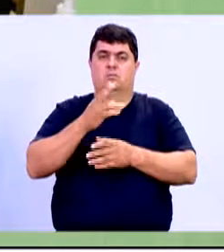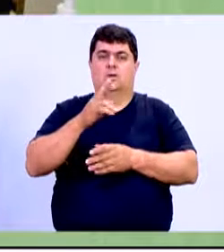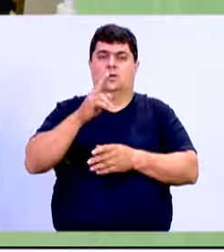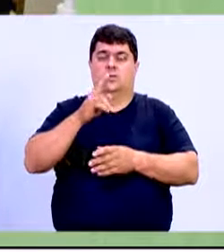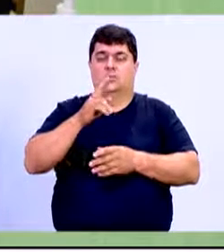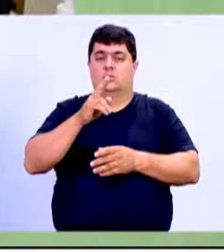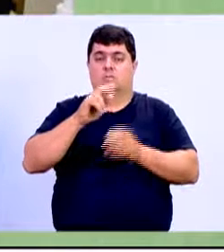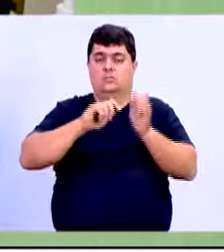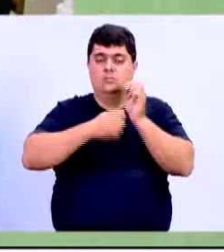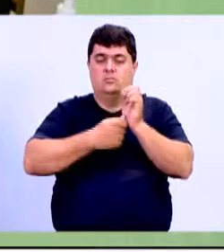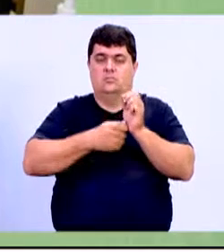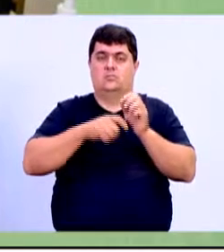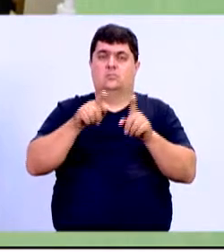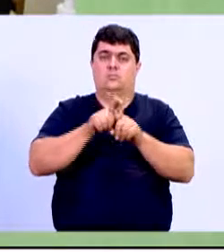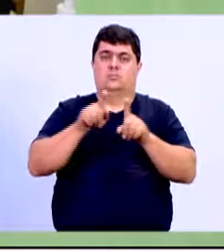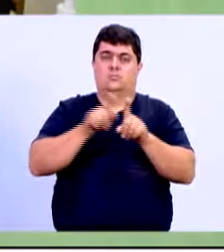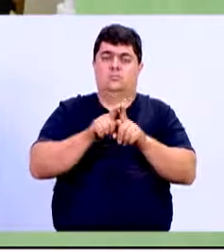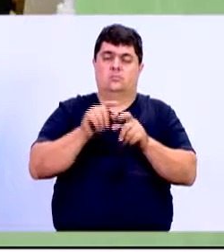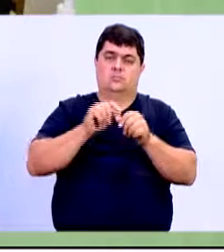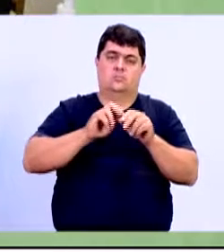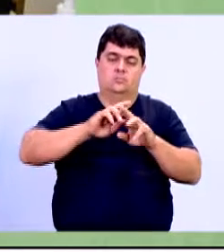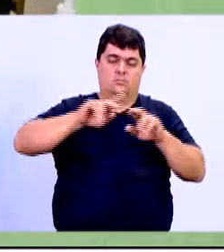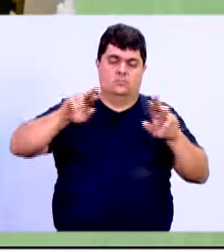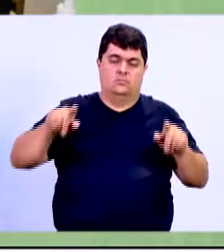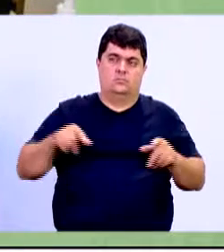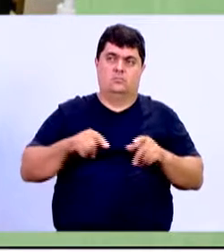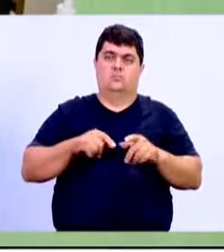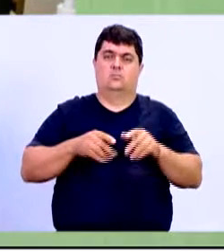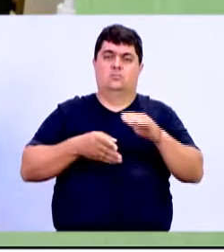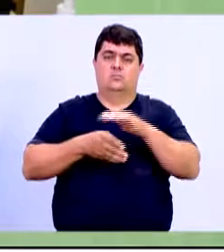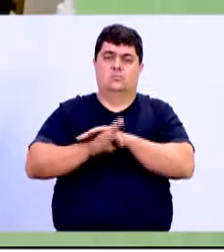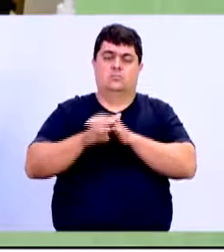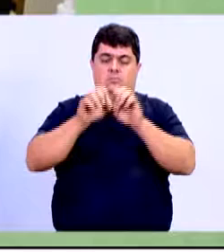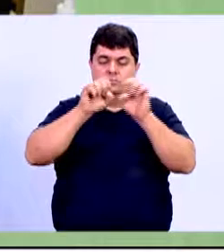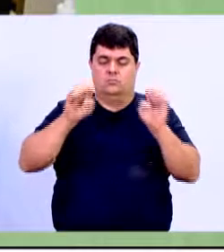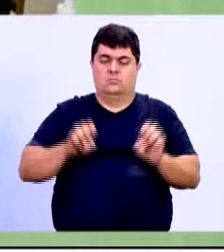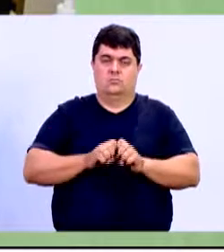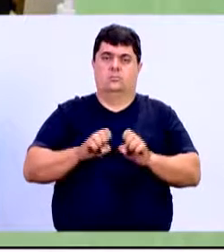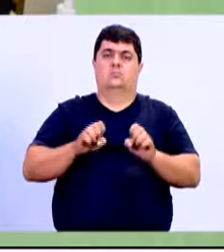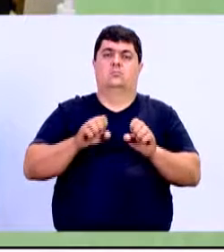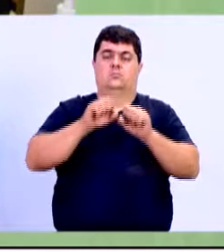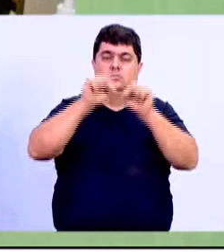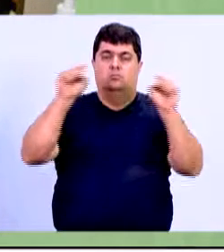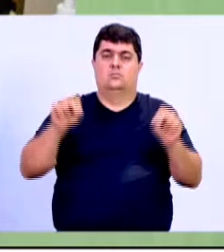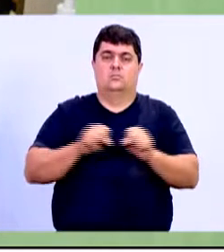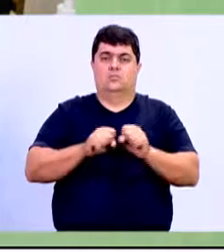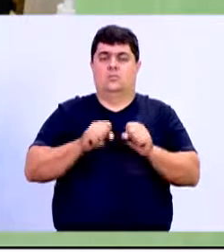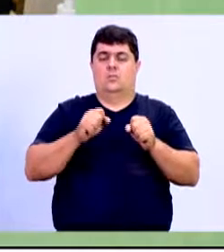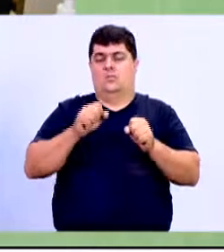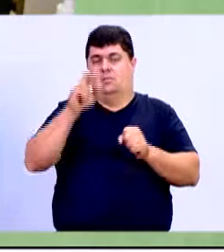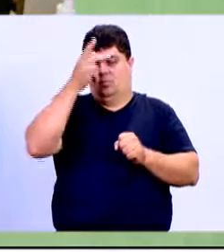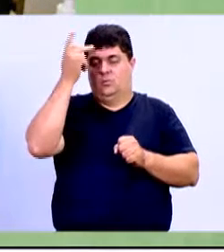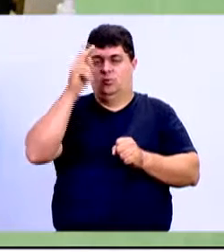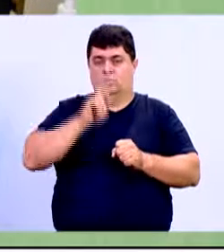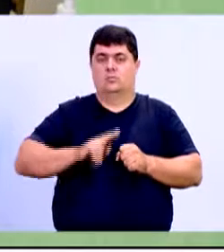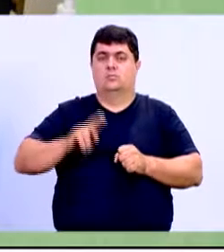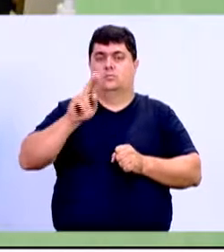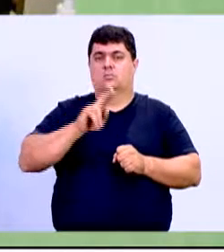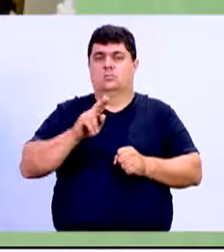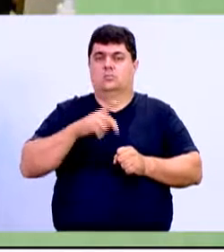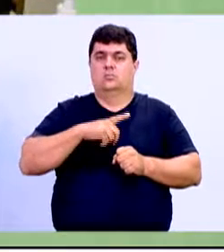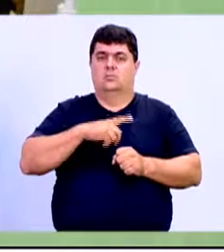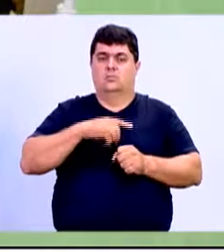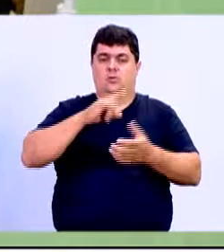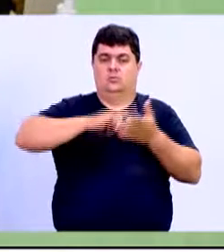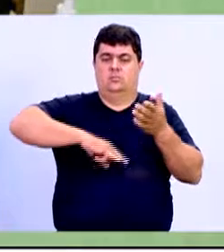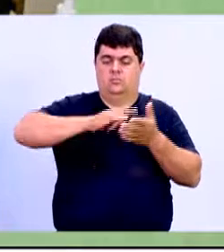usuário e dada as devidas permissões de acesso aos sistemas para o usuário. Ele chega com um memorando,